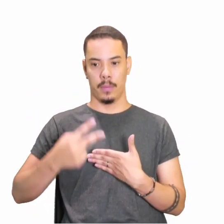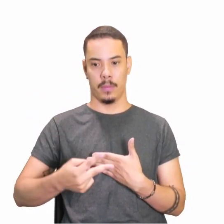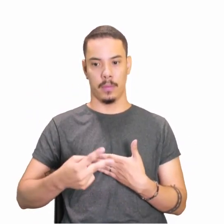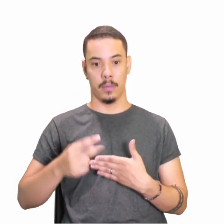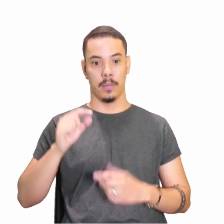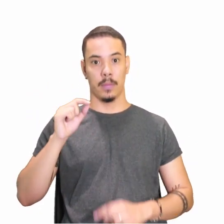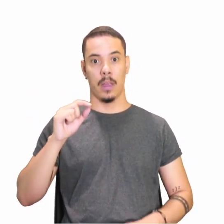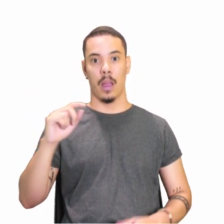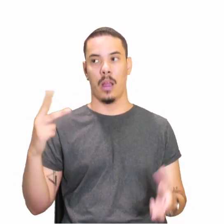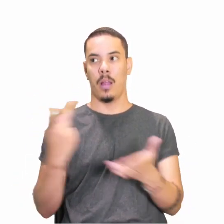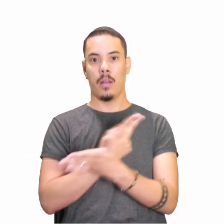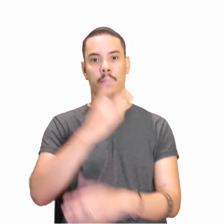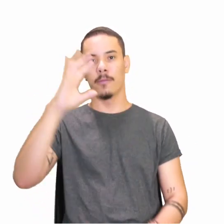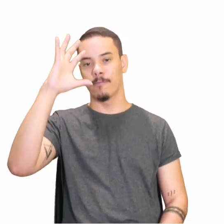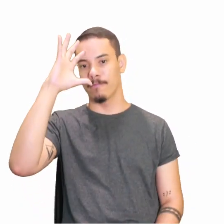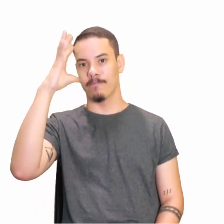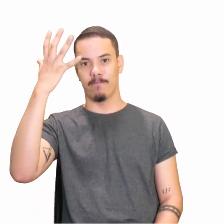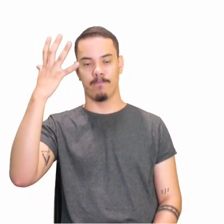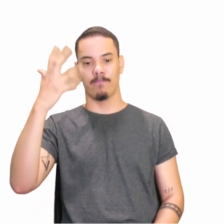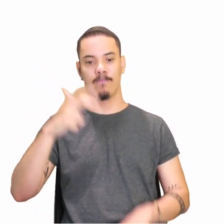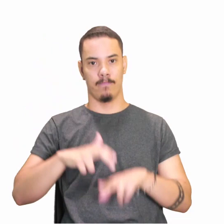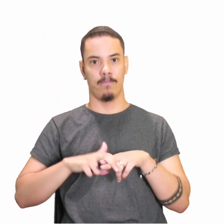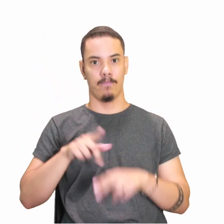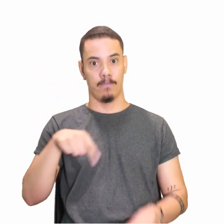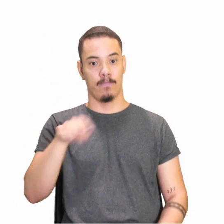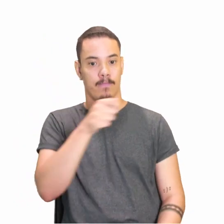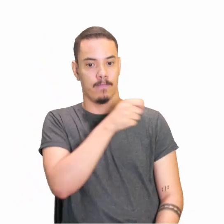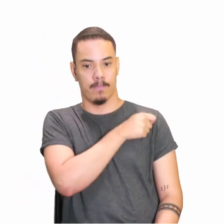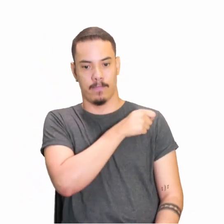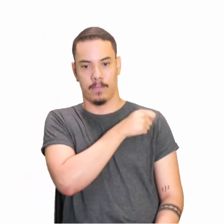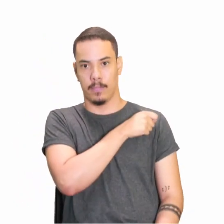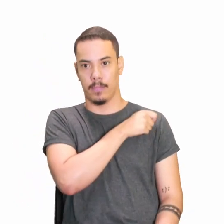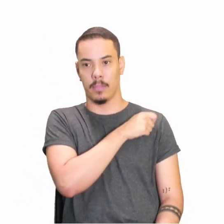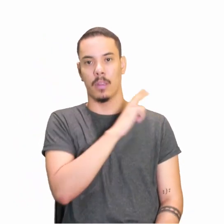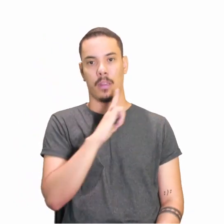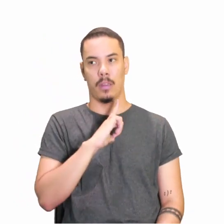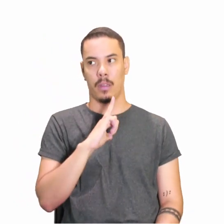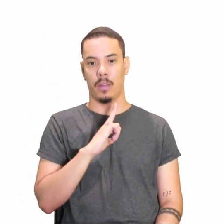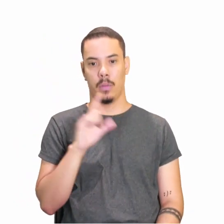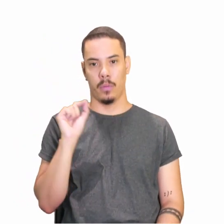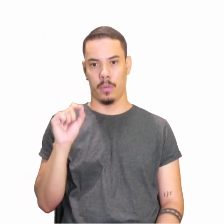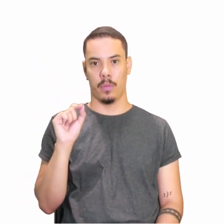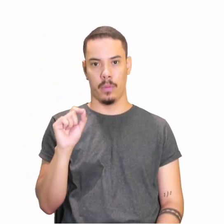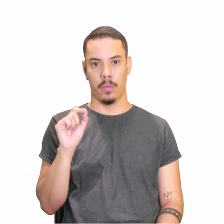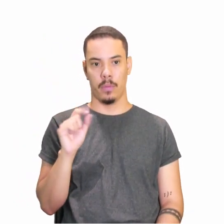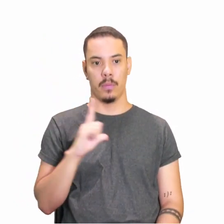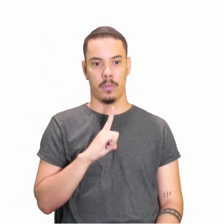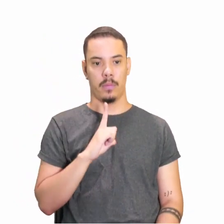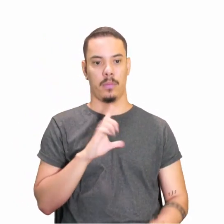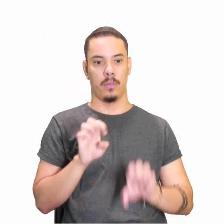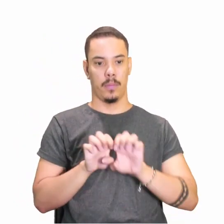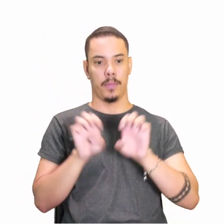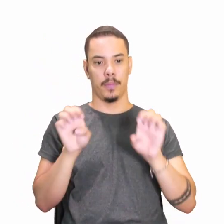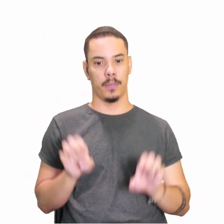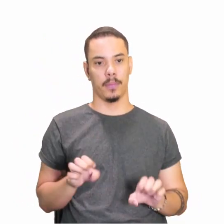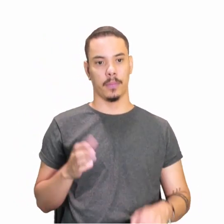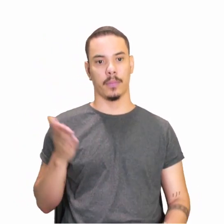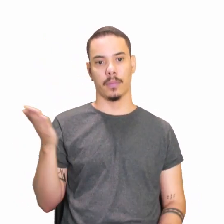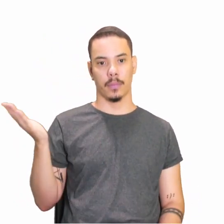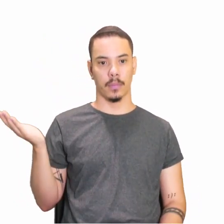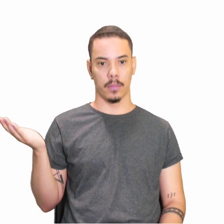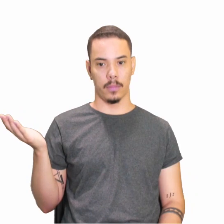desse acontecimento? Então, estudante, olha só, você tem aí a estrutura,